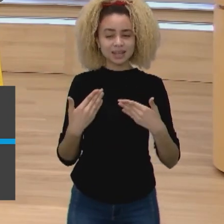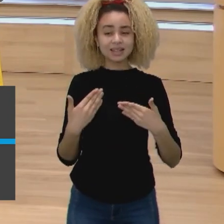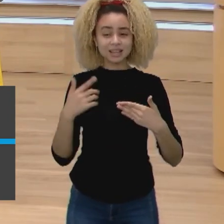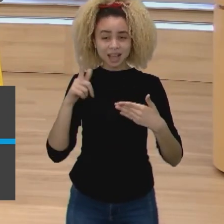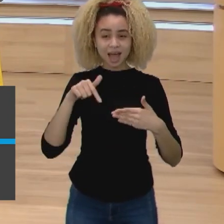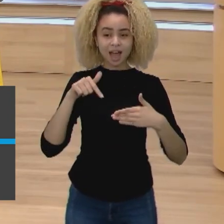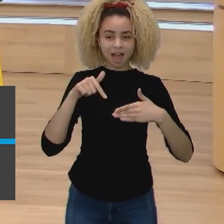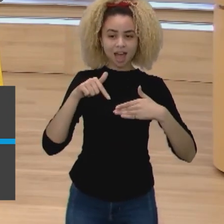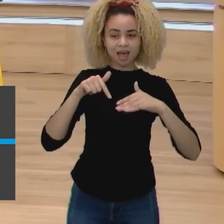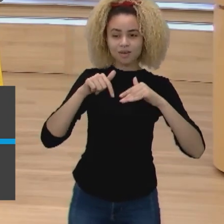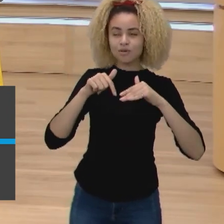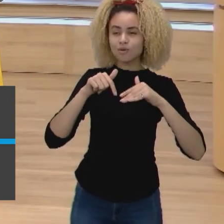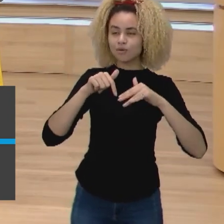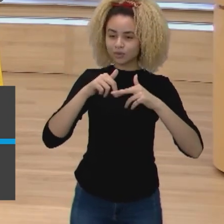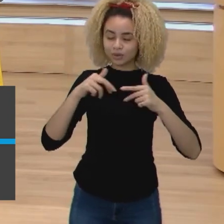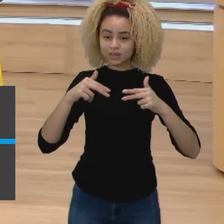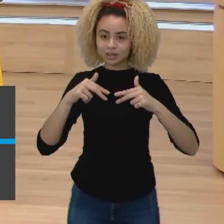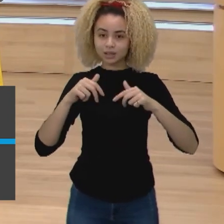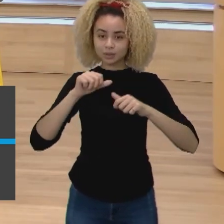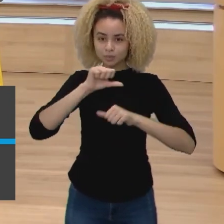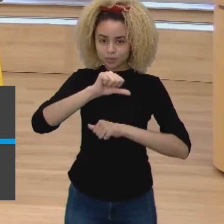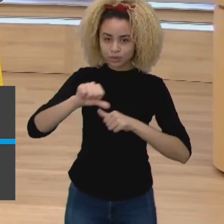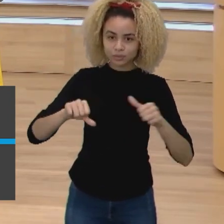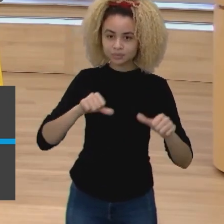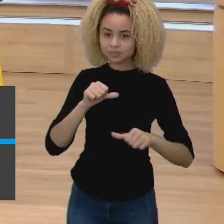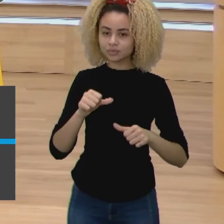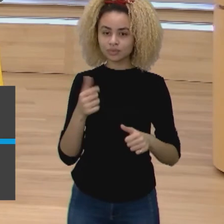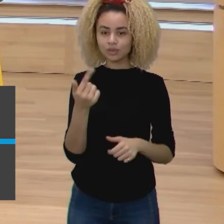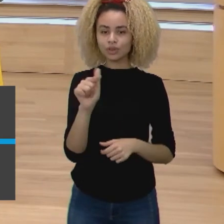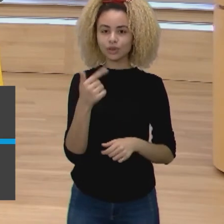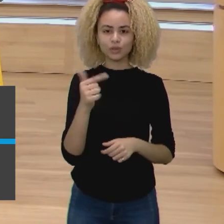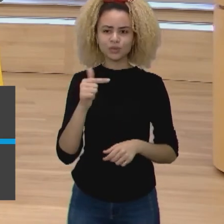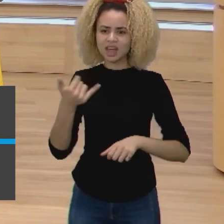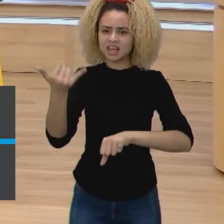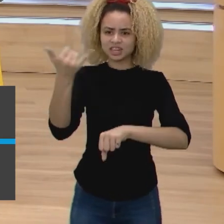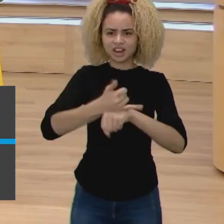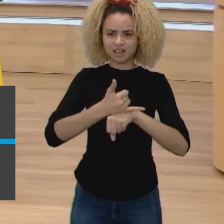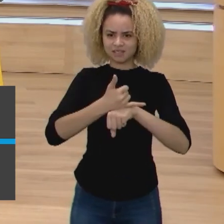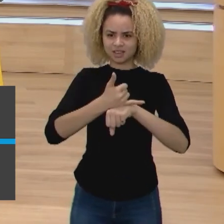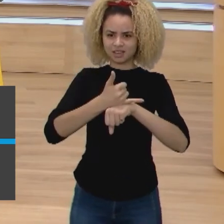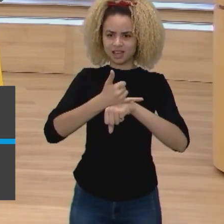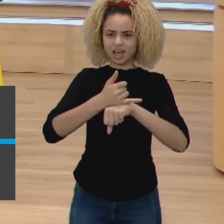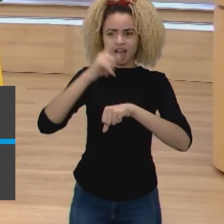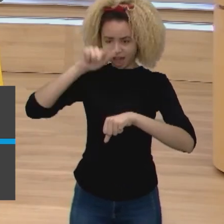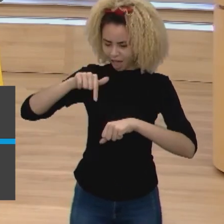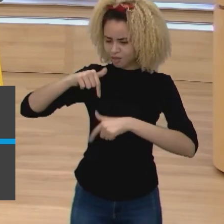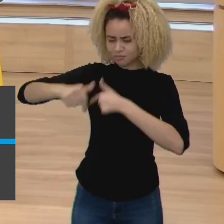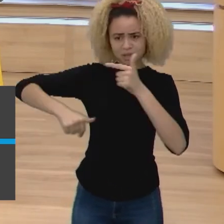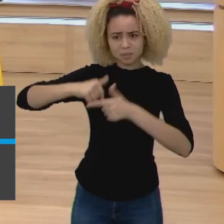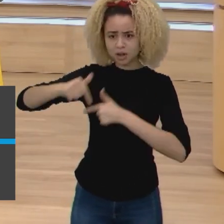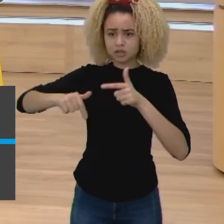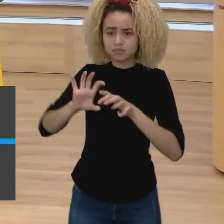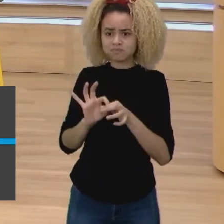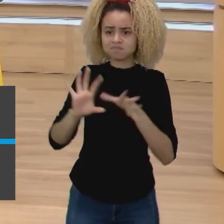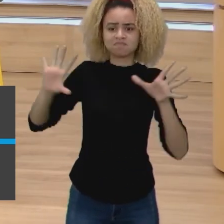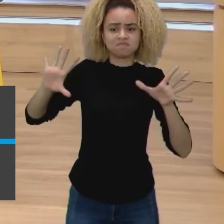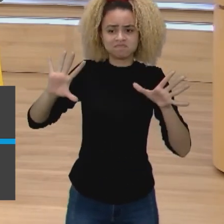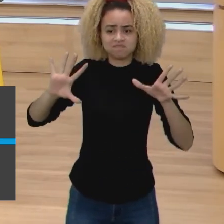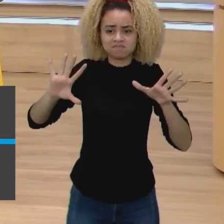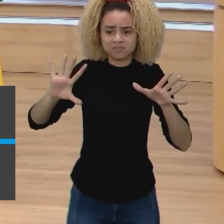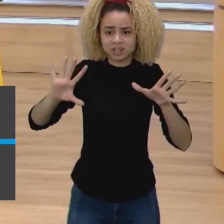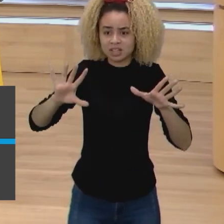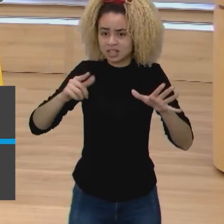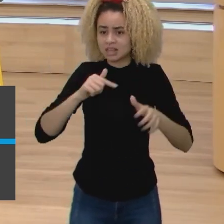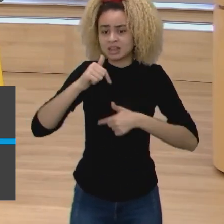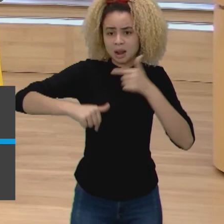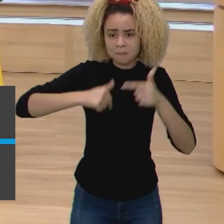sendo horizontalizada também, ou seja, você não tem mais chefes, você é um trabalhador que trabalha com outros,